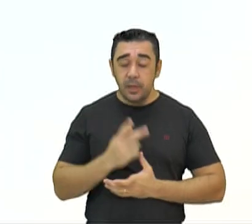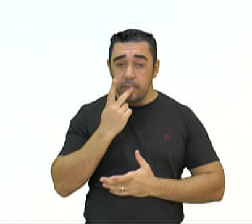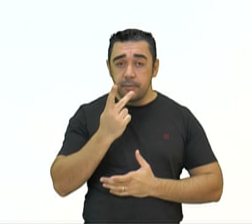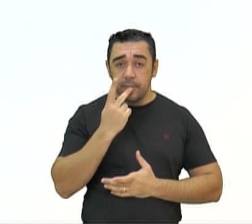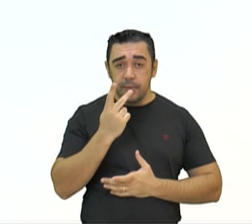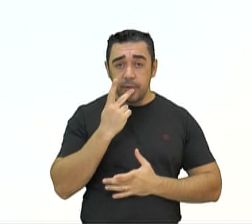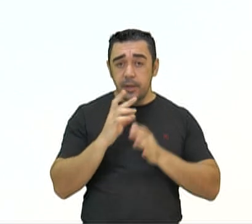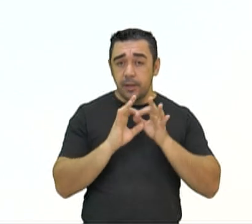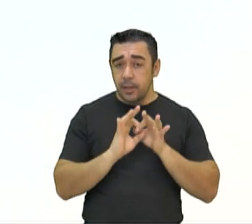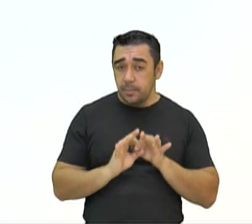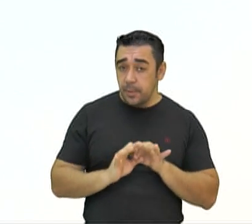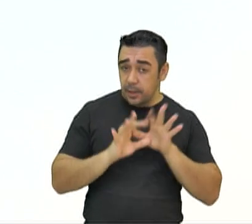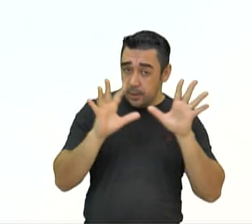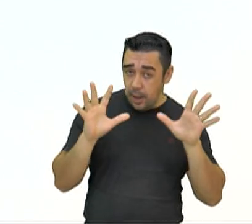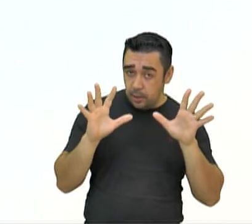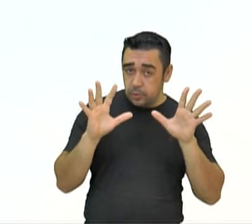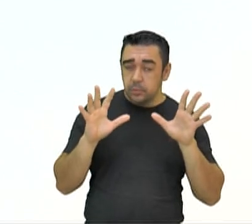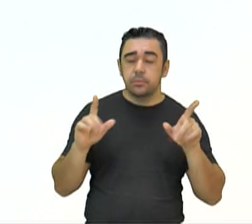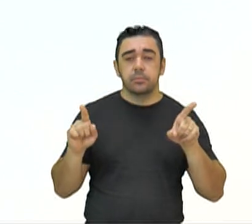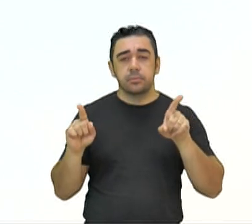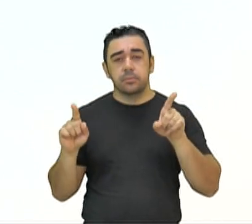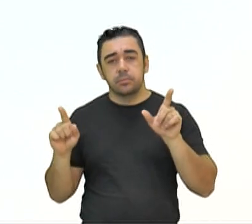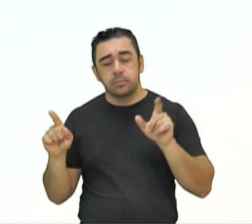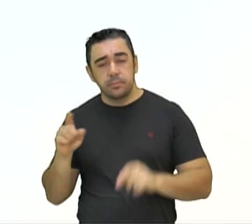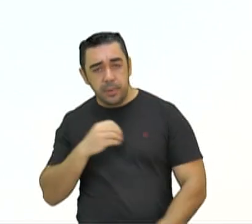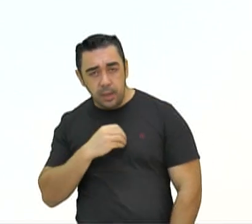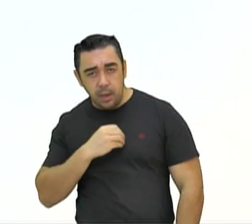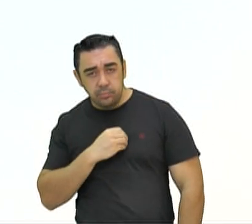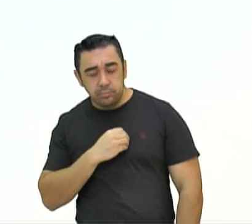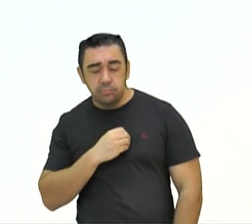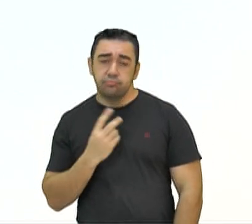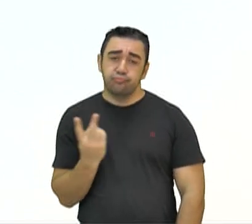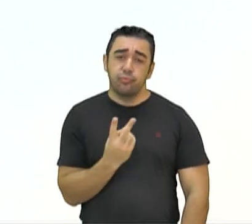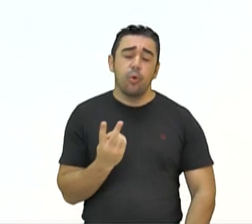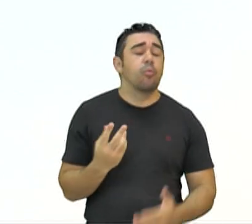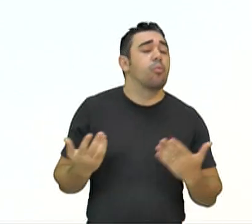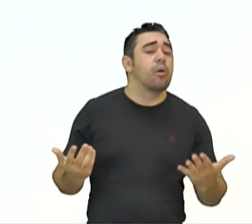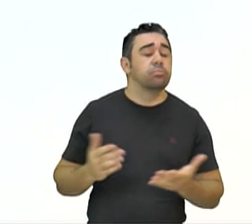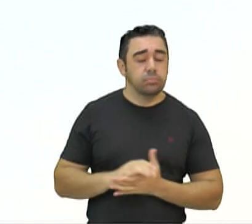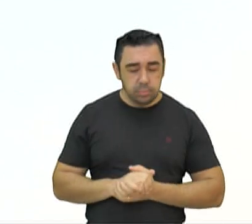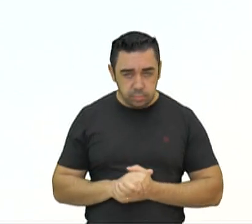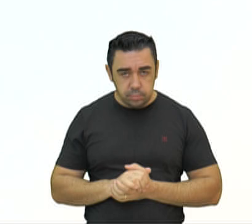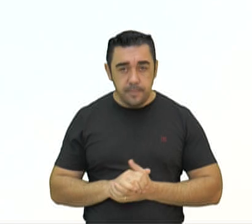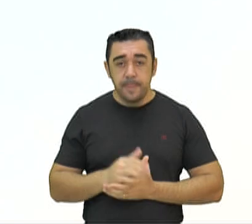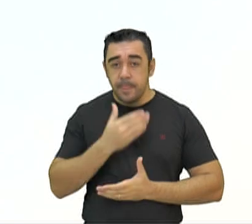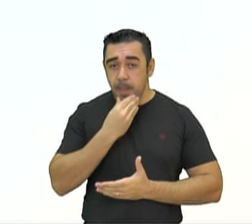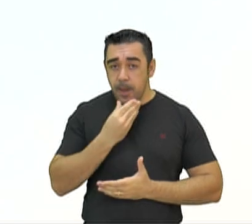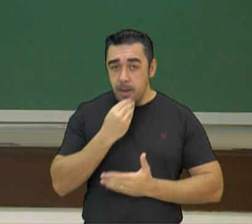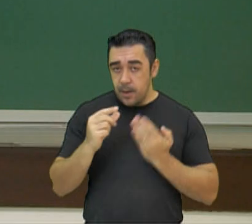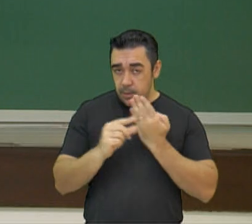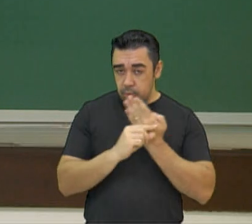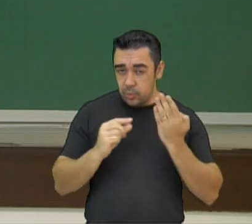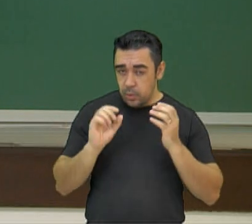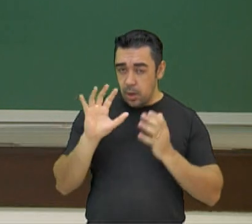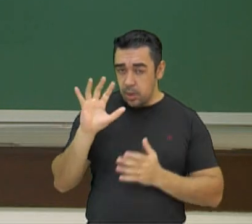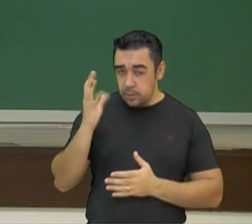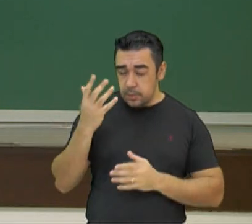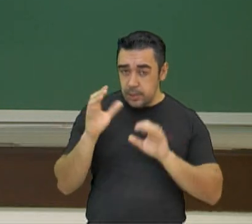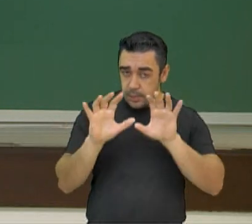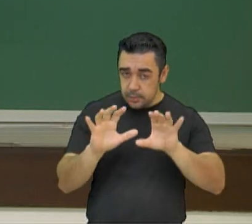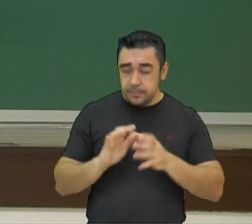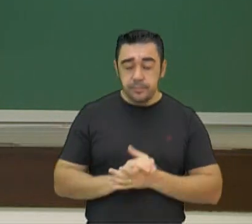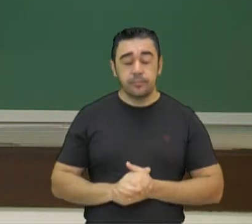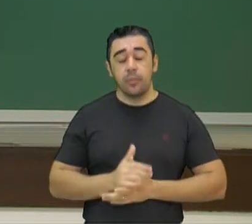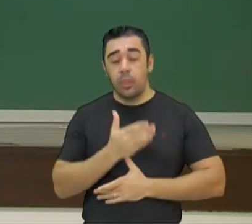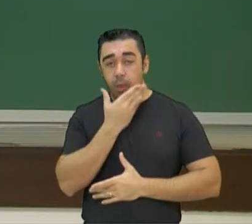sobre liberdade e pecado. Para Santo Agostinho, a coisa funciona da seguinte maneira.